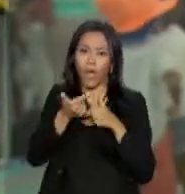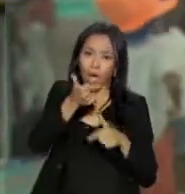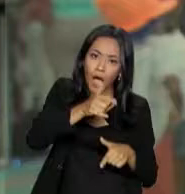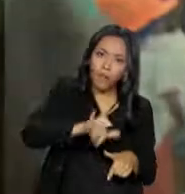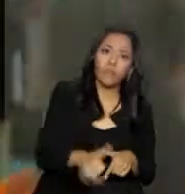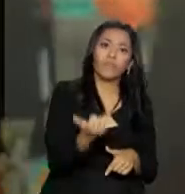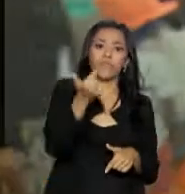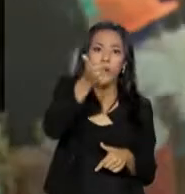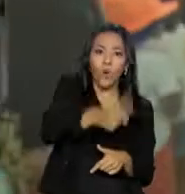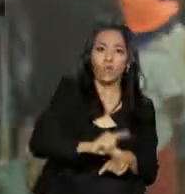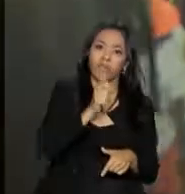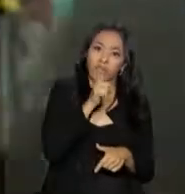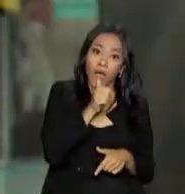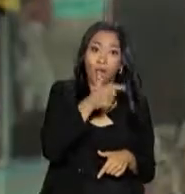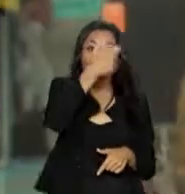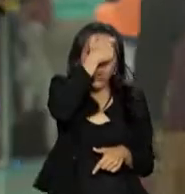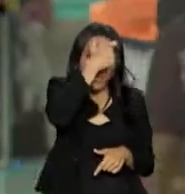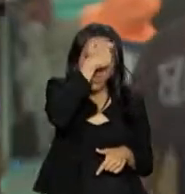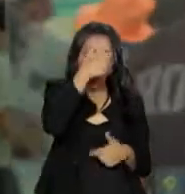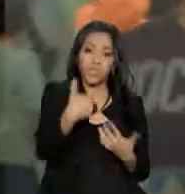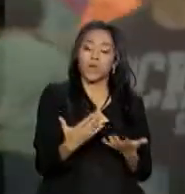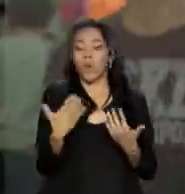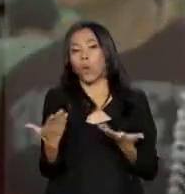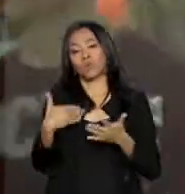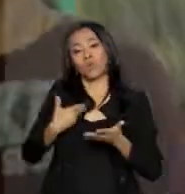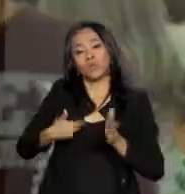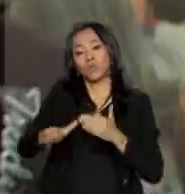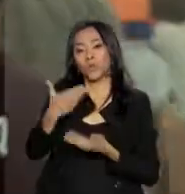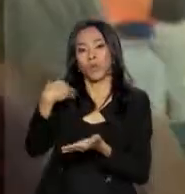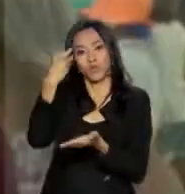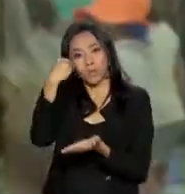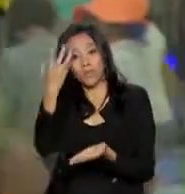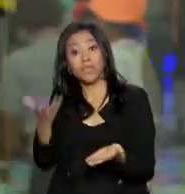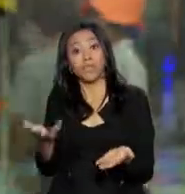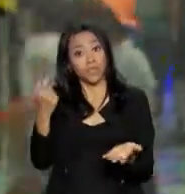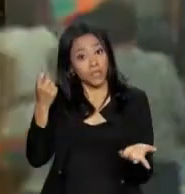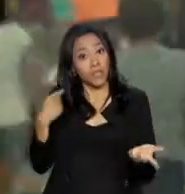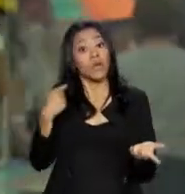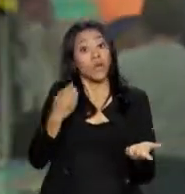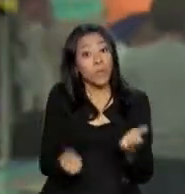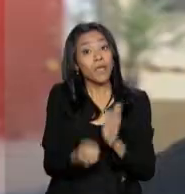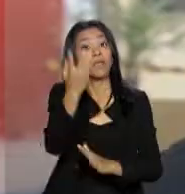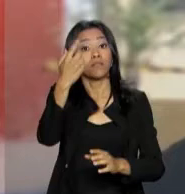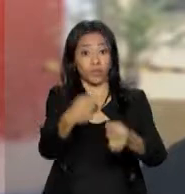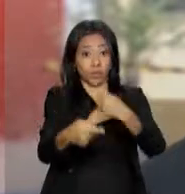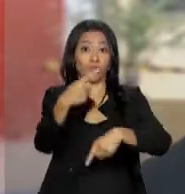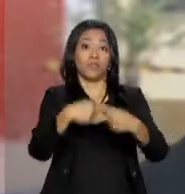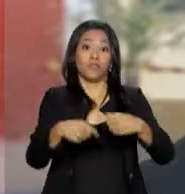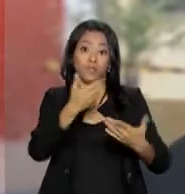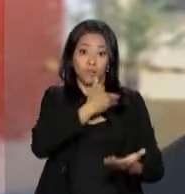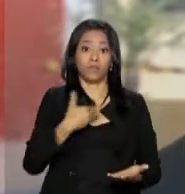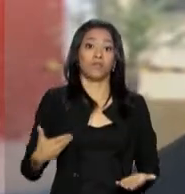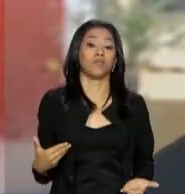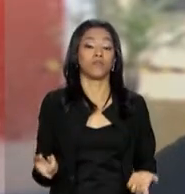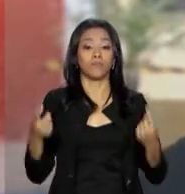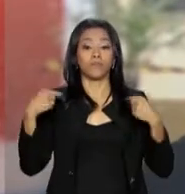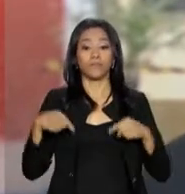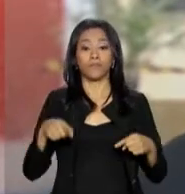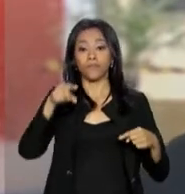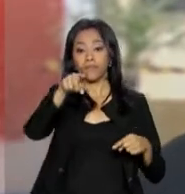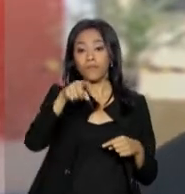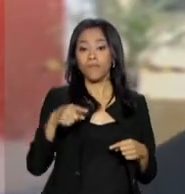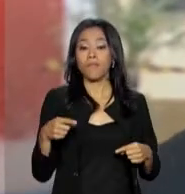e conscientização, seja com a troca de experiências para o êxito de políticas públicas. Experiências bem interessantes de